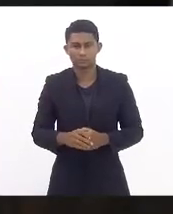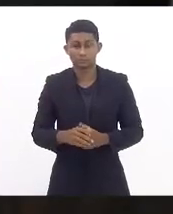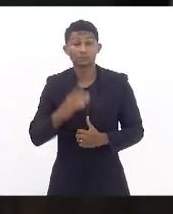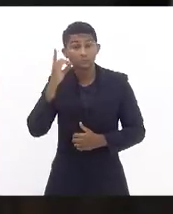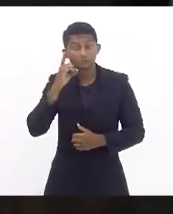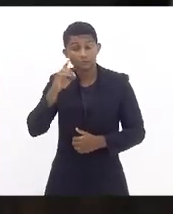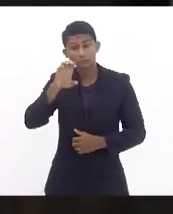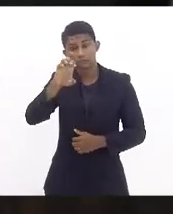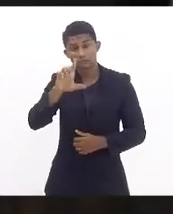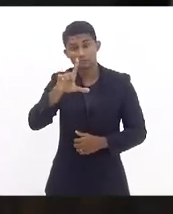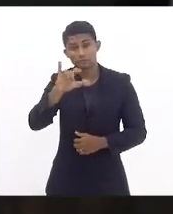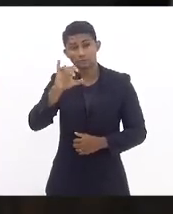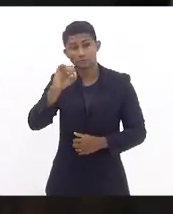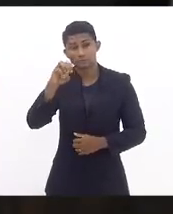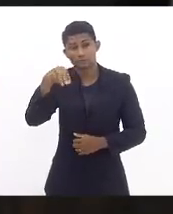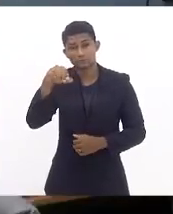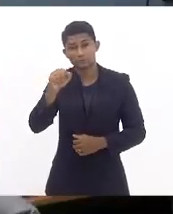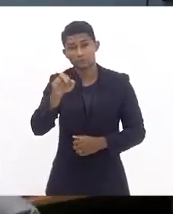Eliomar Coelho.